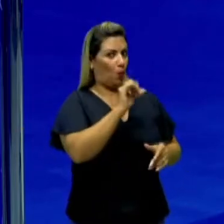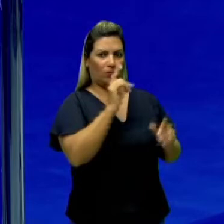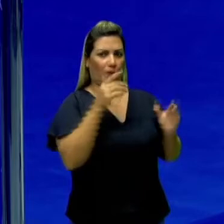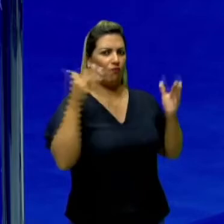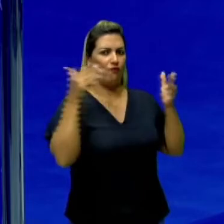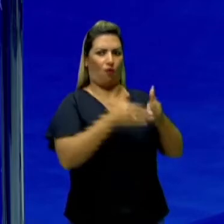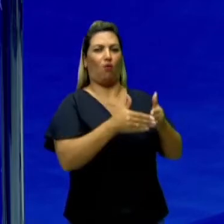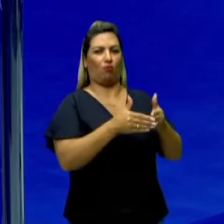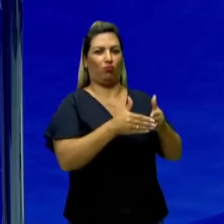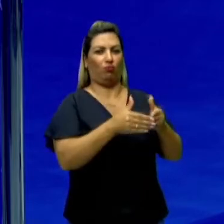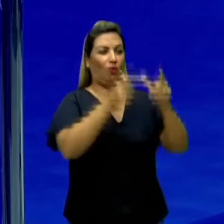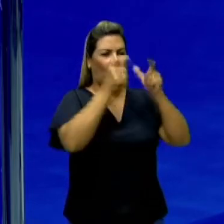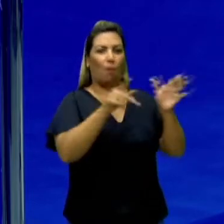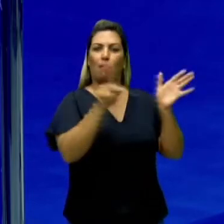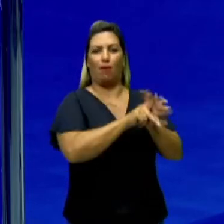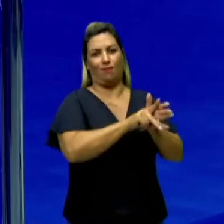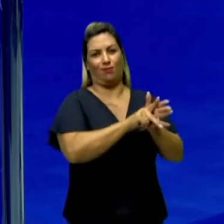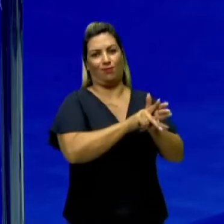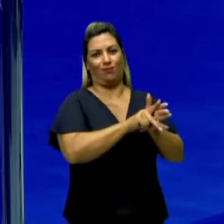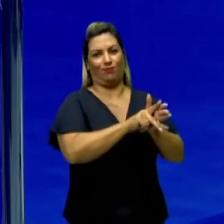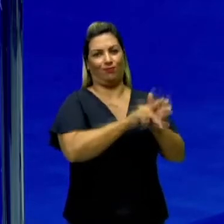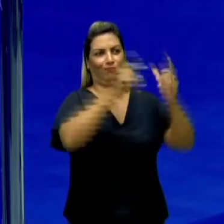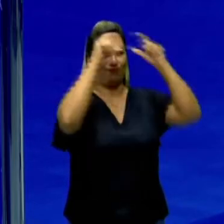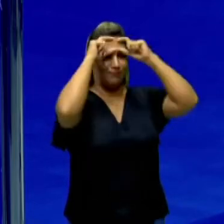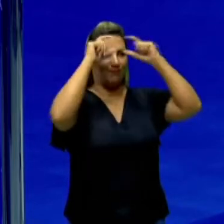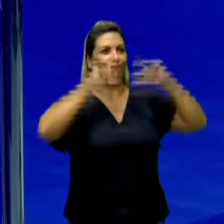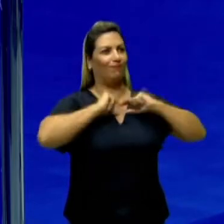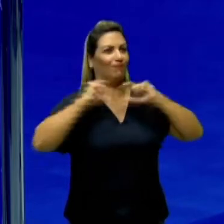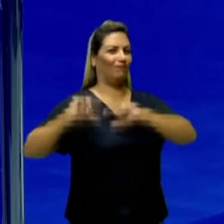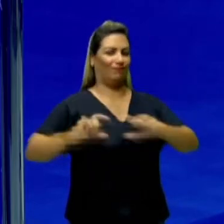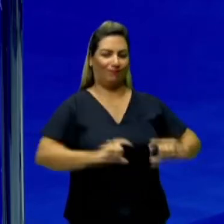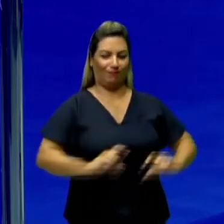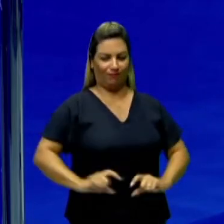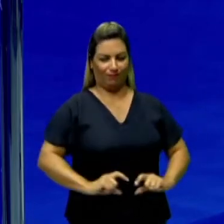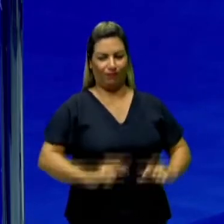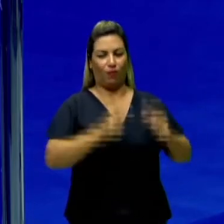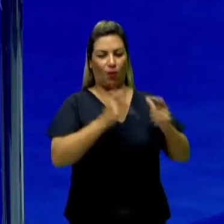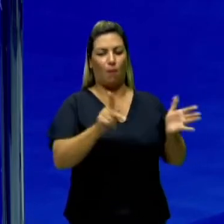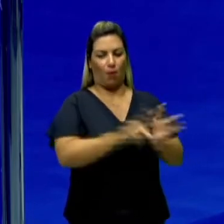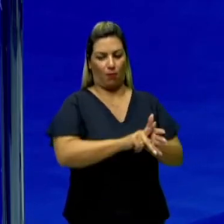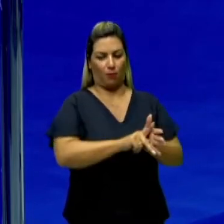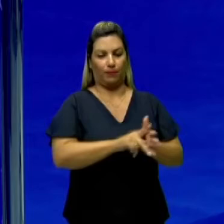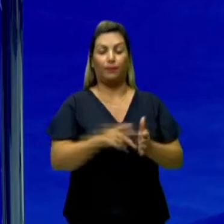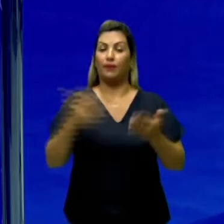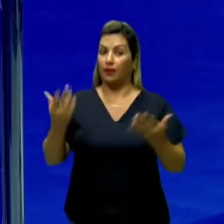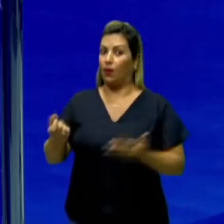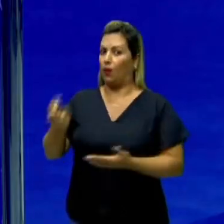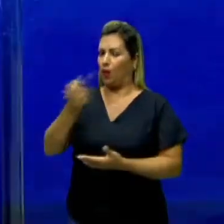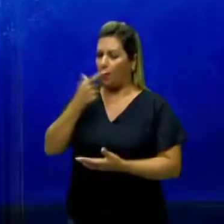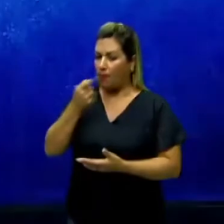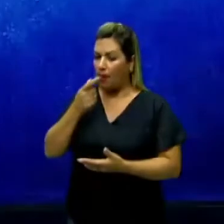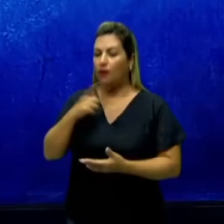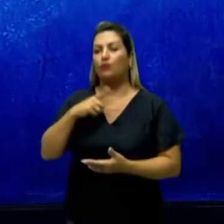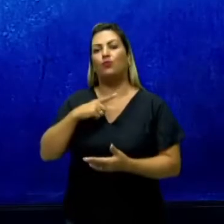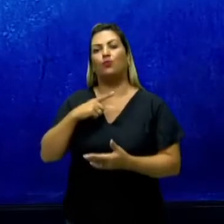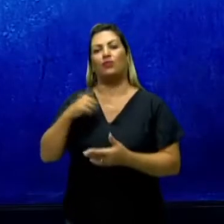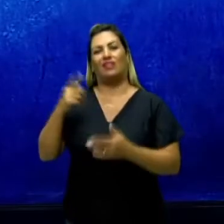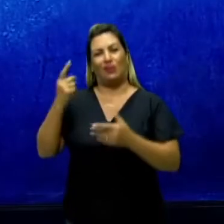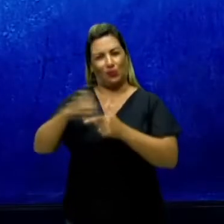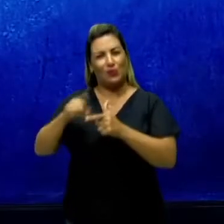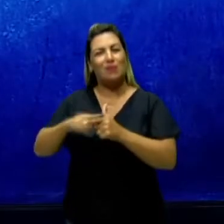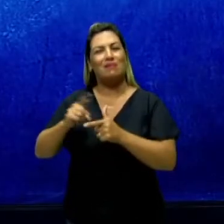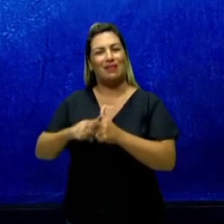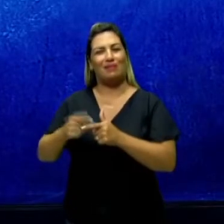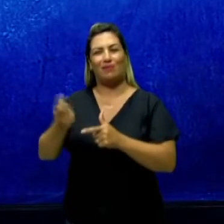atuar exatamente ali nos receptores que eles devem atuar. Por isso que os medicamentos acabam gerando os efeitos